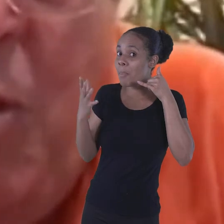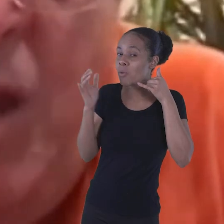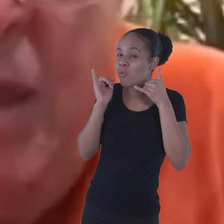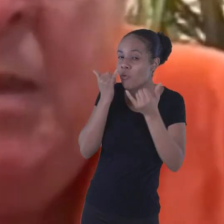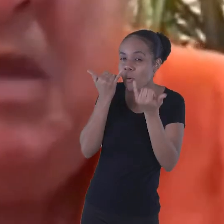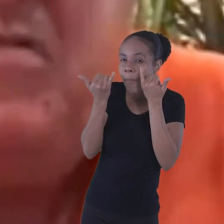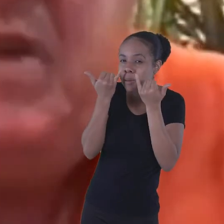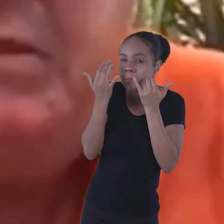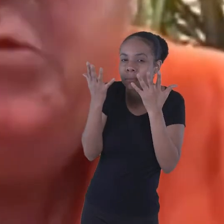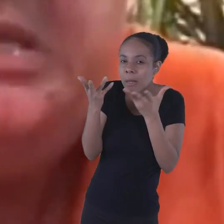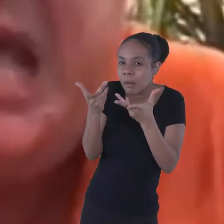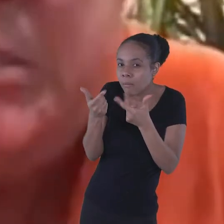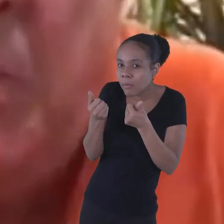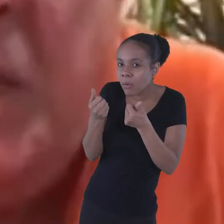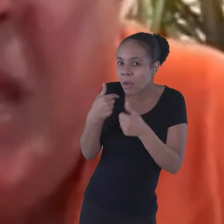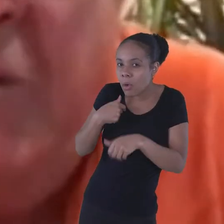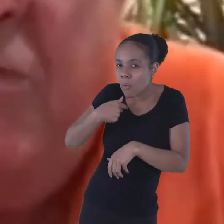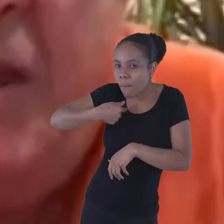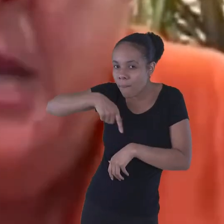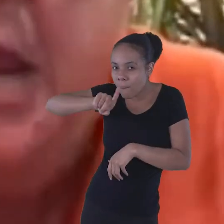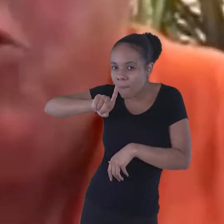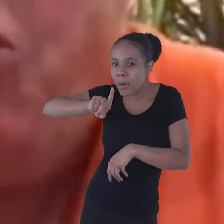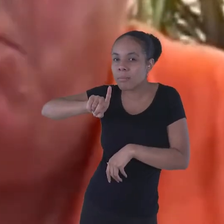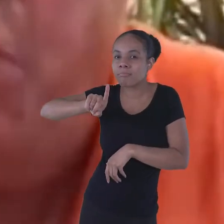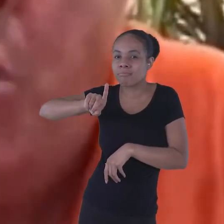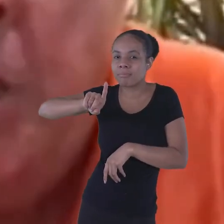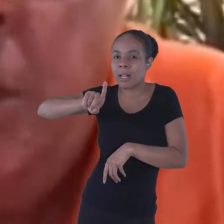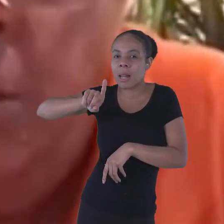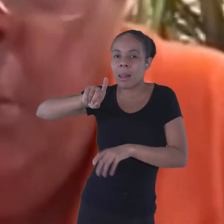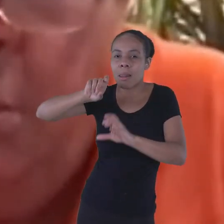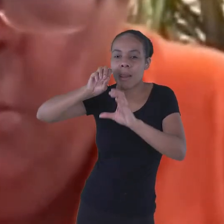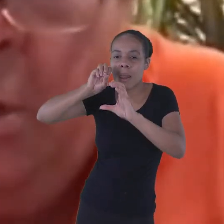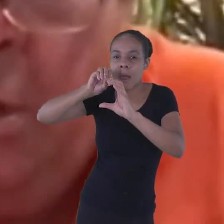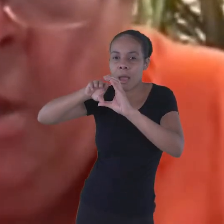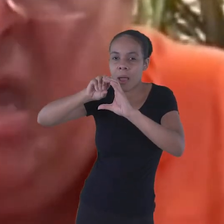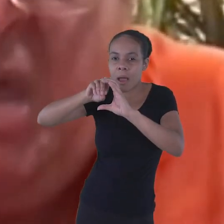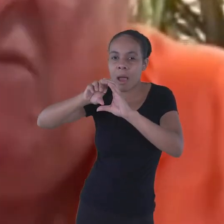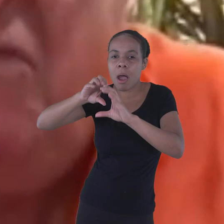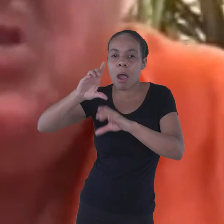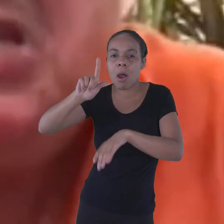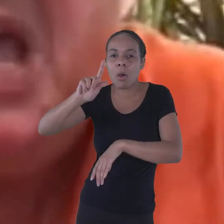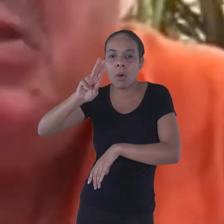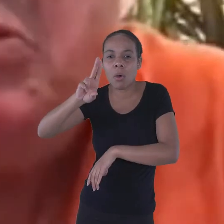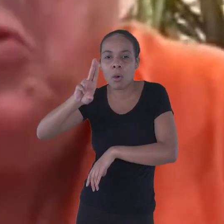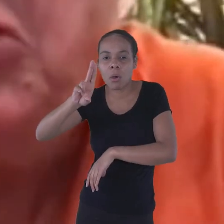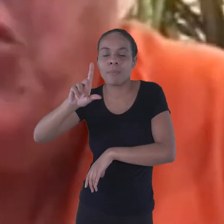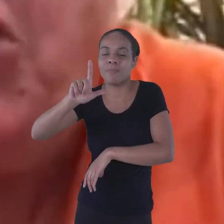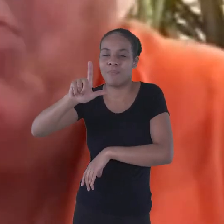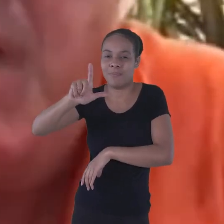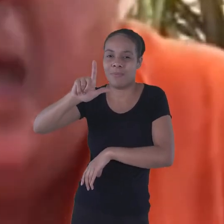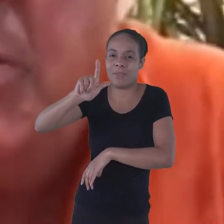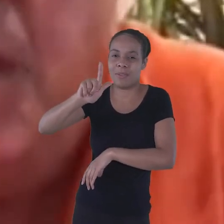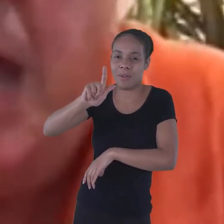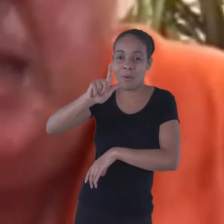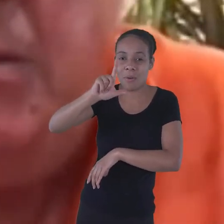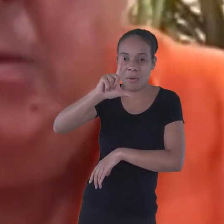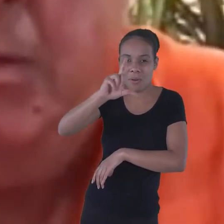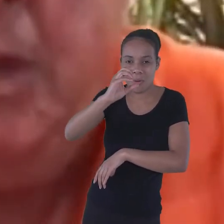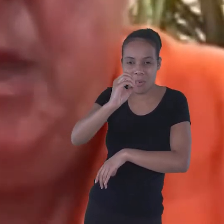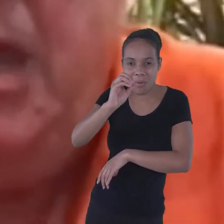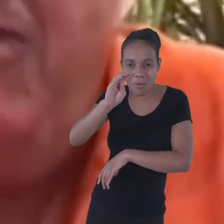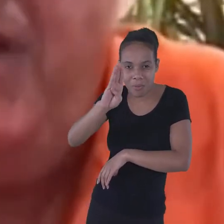Globo agora, fui lá no 10º andar, não falei nem com o Boni. Eu fui direto no doutor Roberto